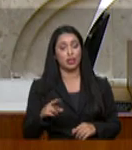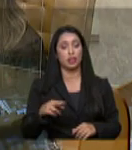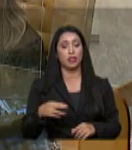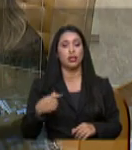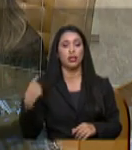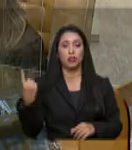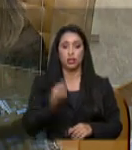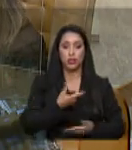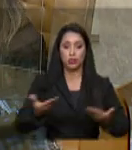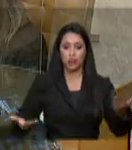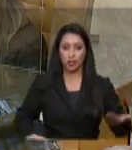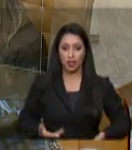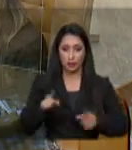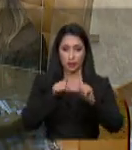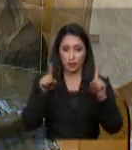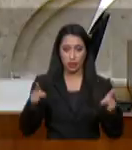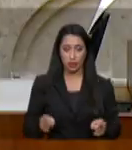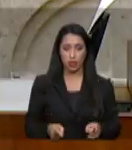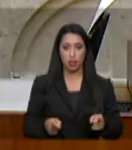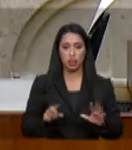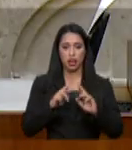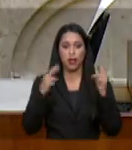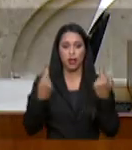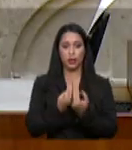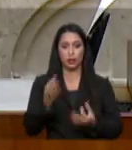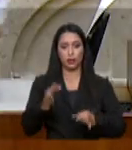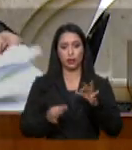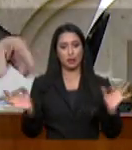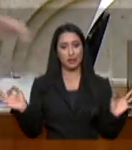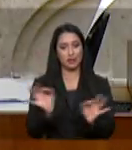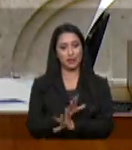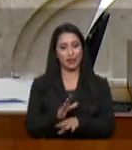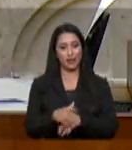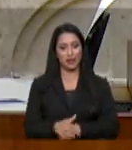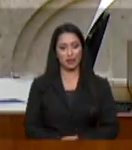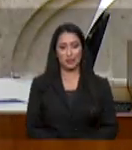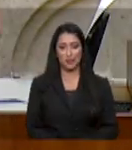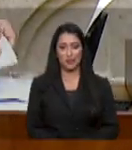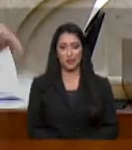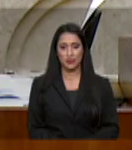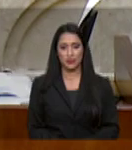república e os nossos servidores eu declaro encerrada a sessão